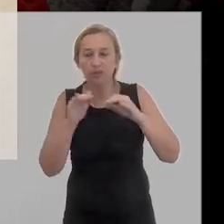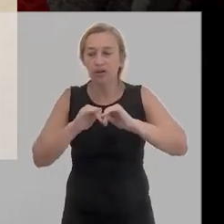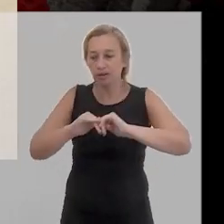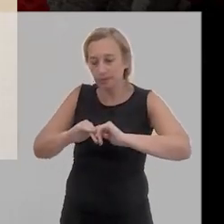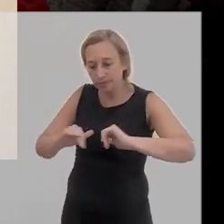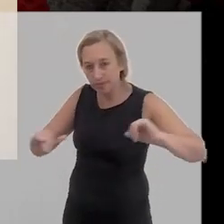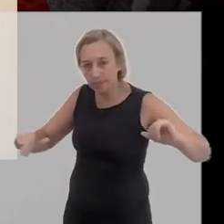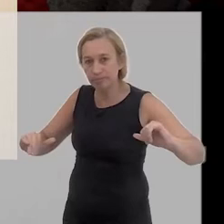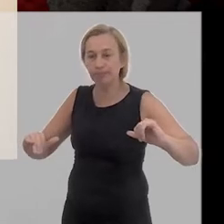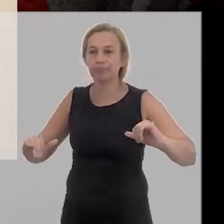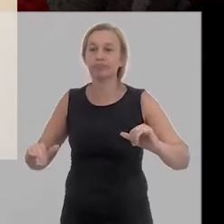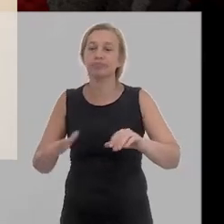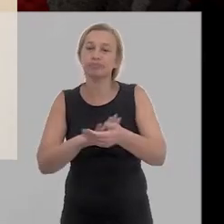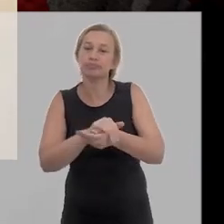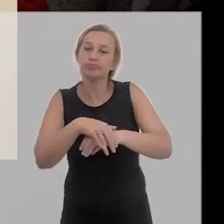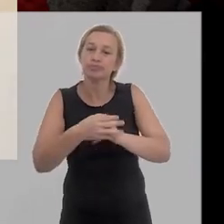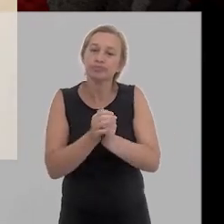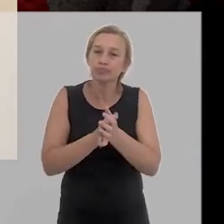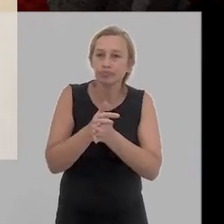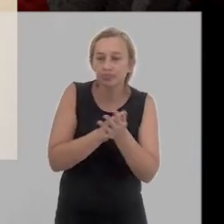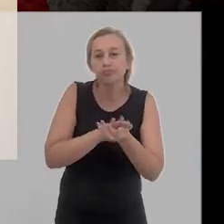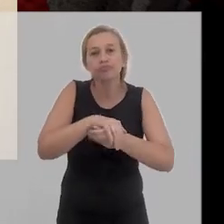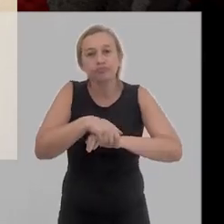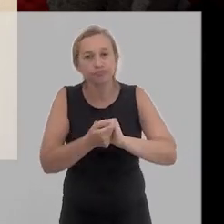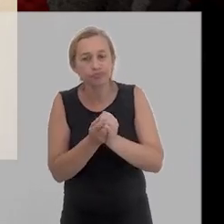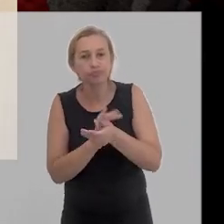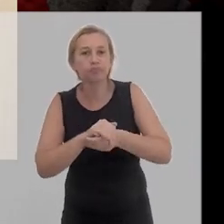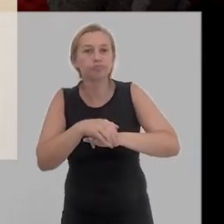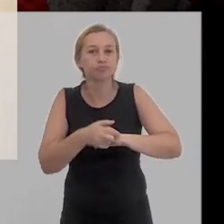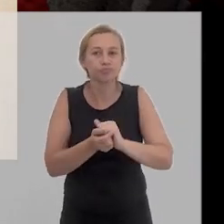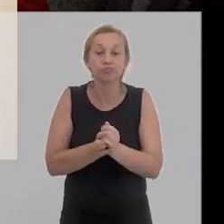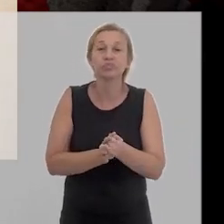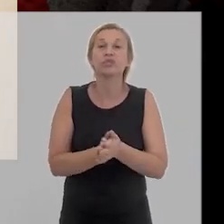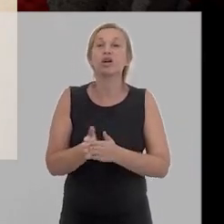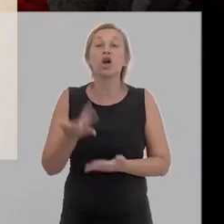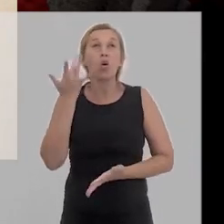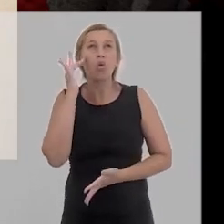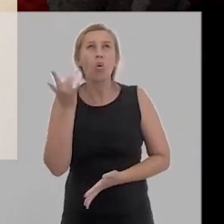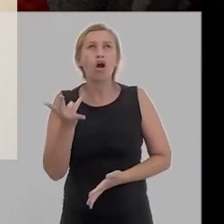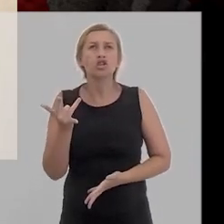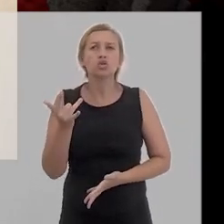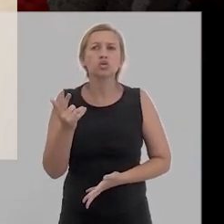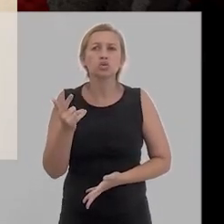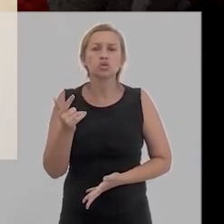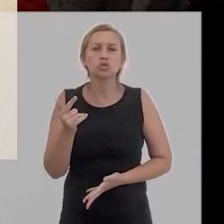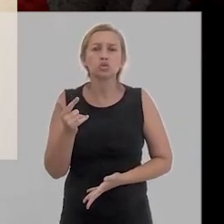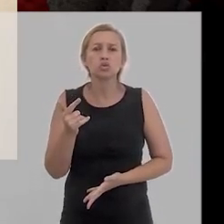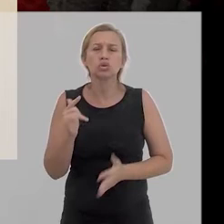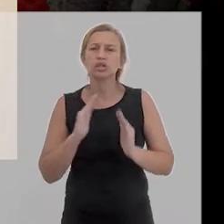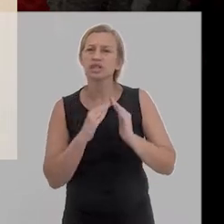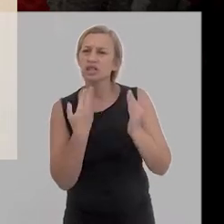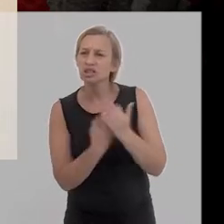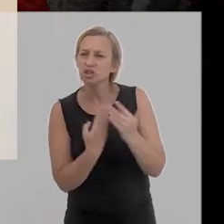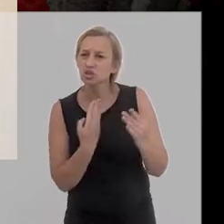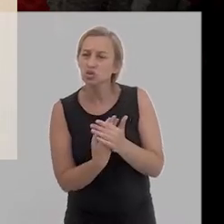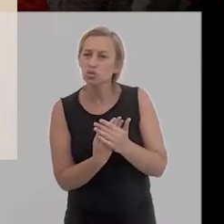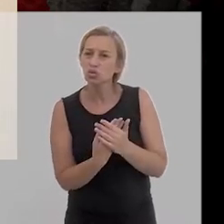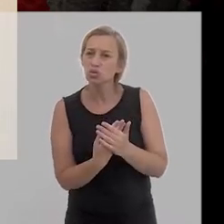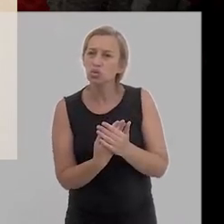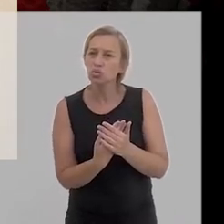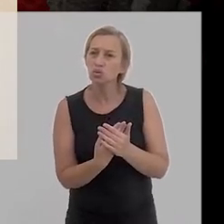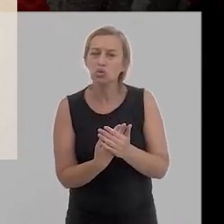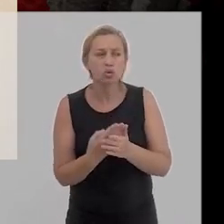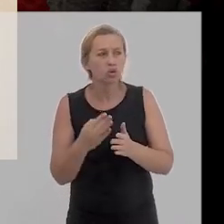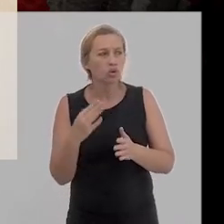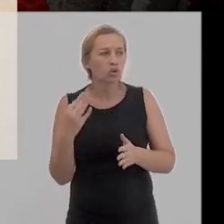máscaras, mantendo esse certo distanciamento, lavagem de mãos, né, a higienização. Eu acho até que isso, nas